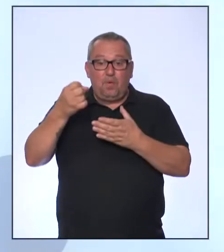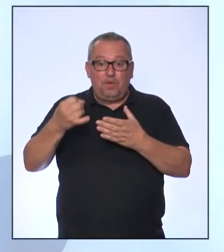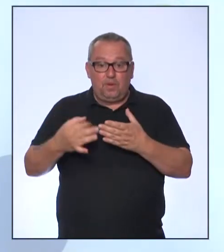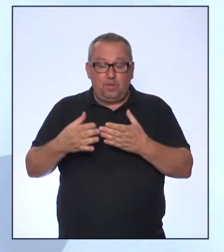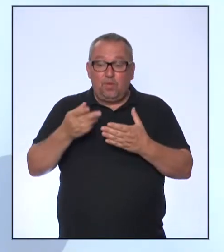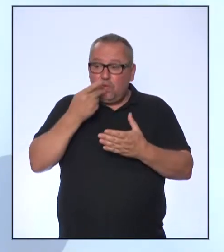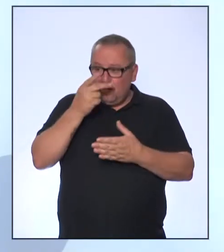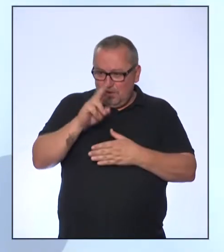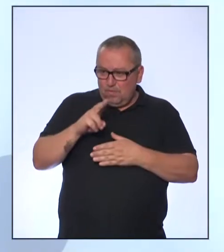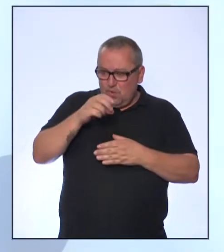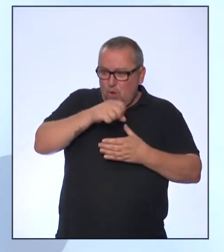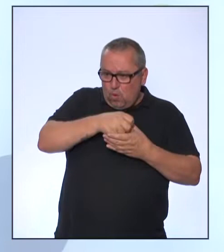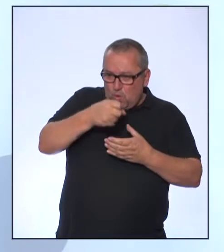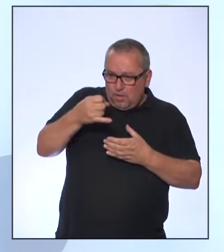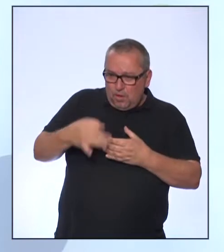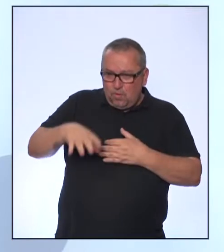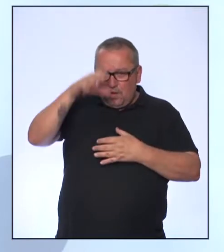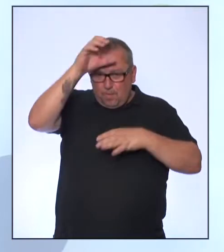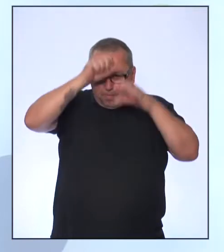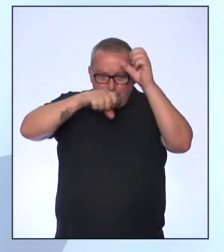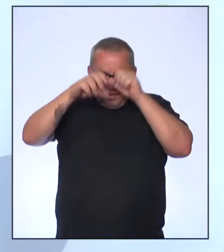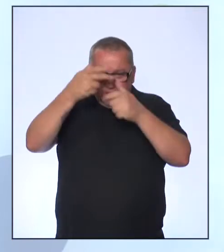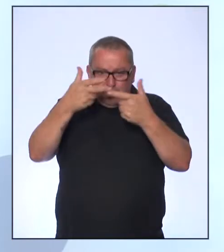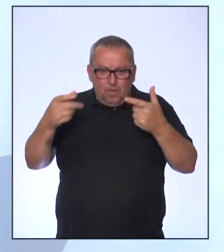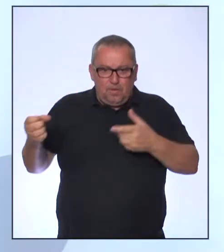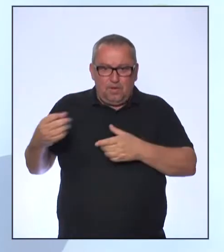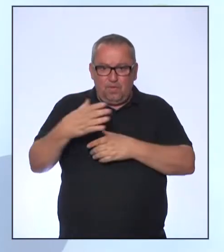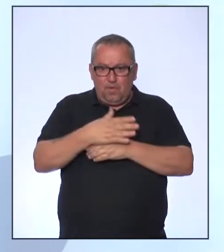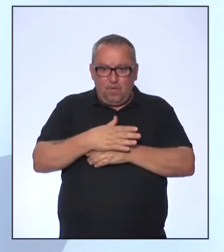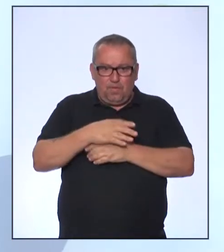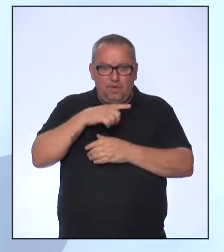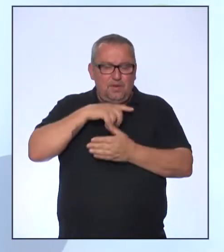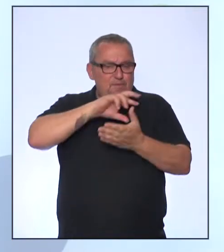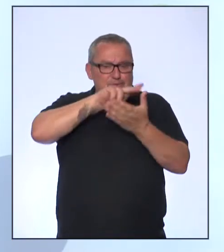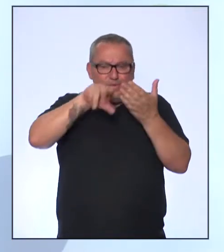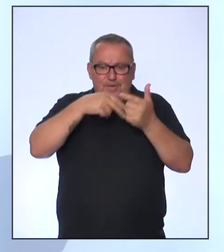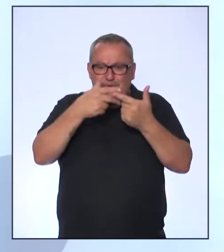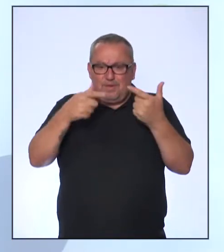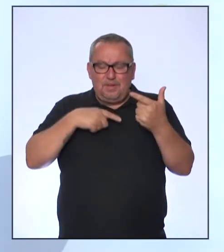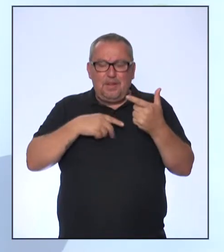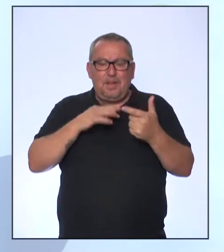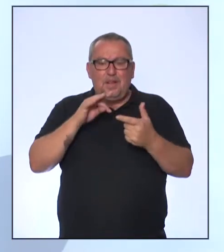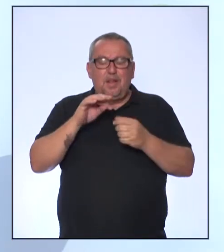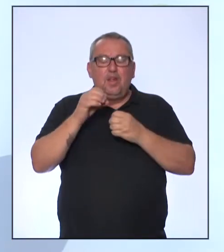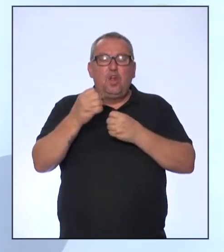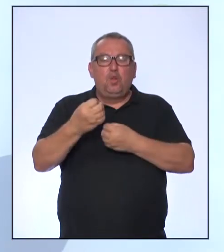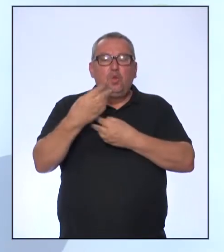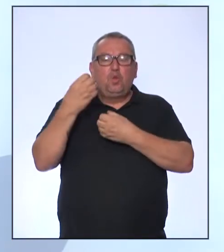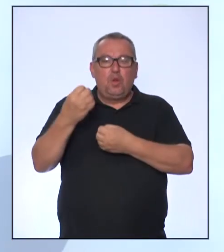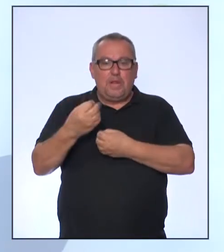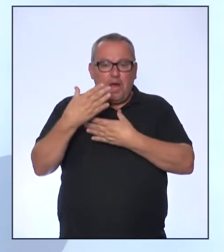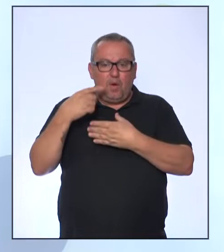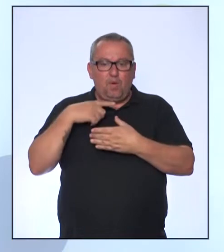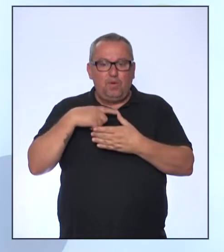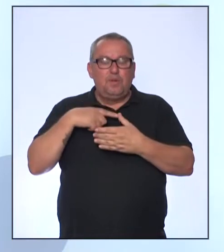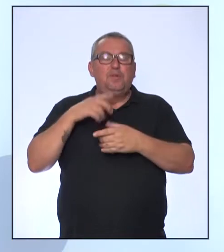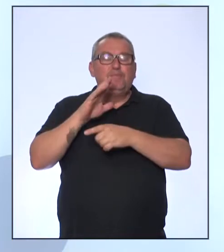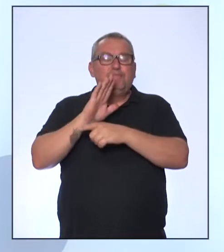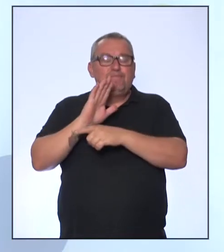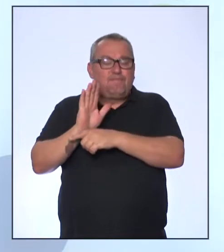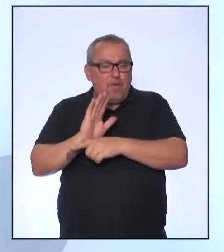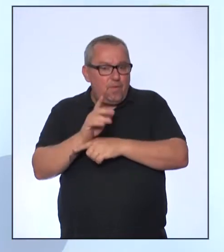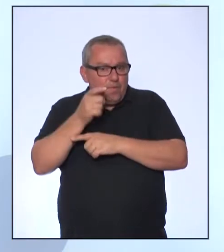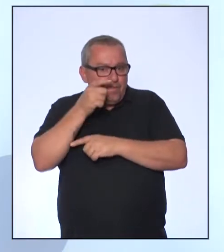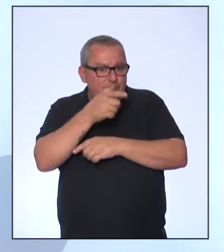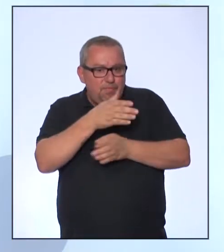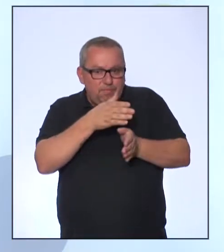consumir conteúdo, é de aprender coisas novas, né? O vídeo está aí, a gente aprende várias coisas, você tem tutorial, instruções, filmes para assistir, mas